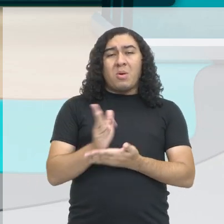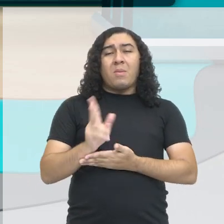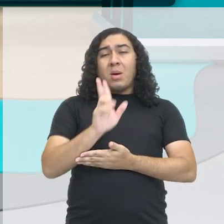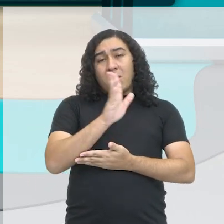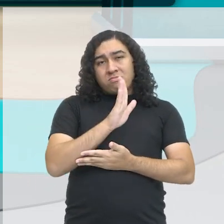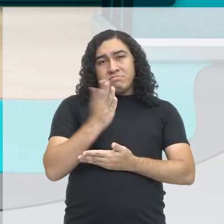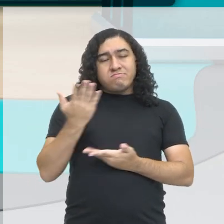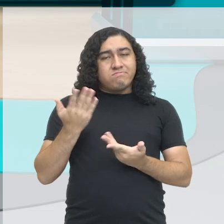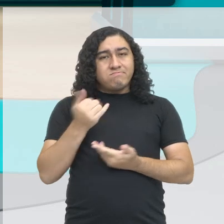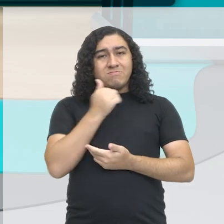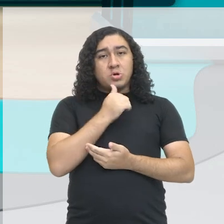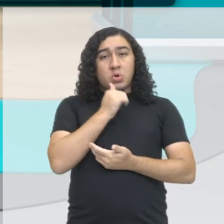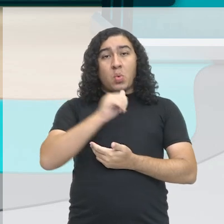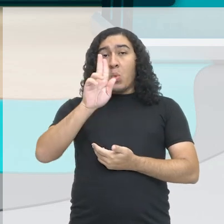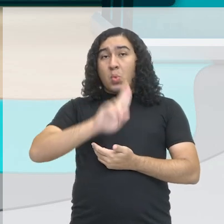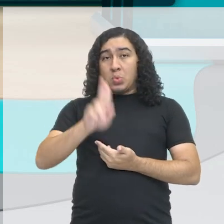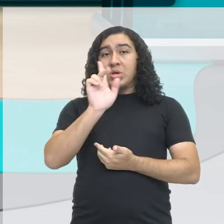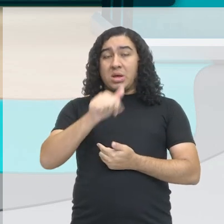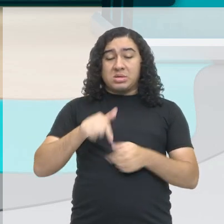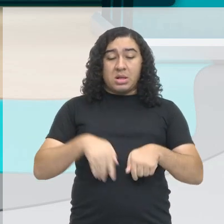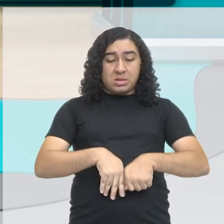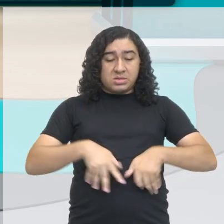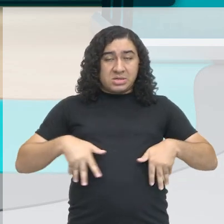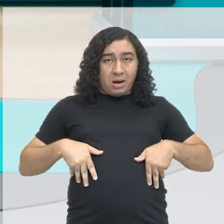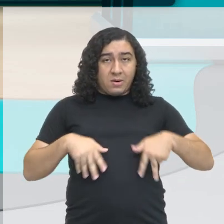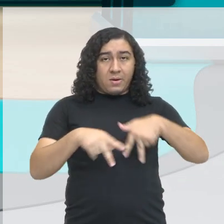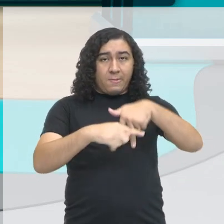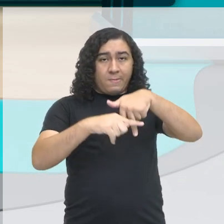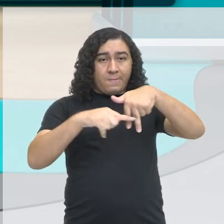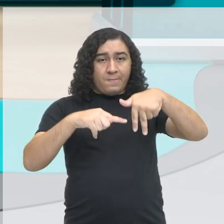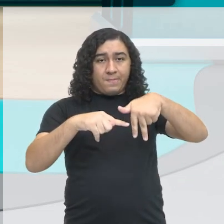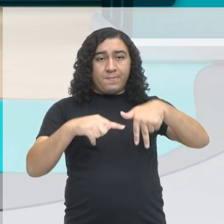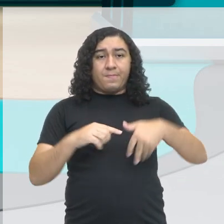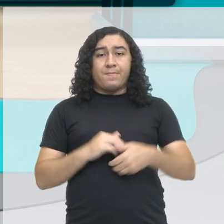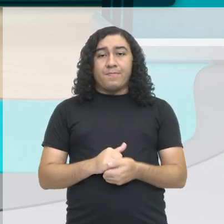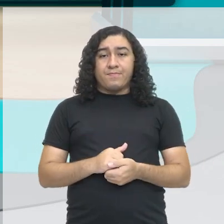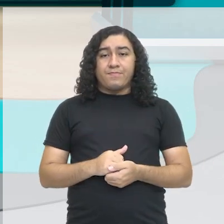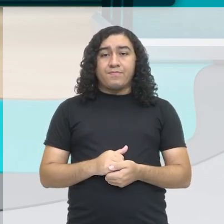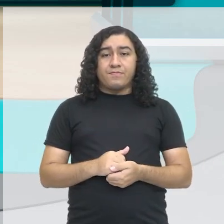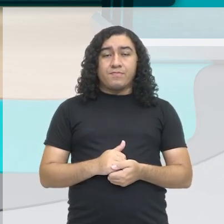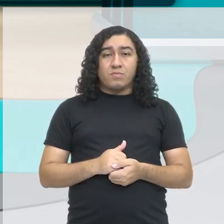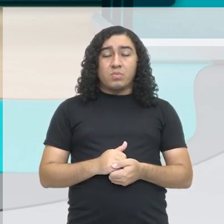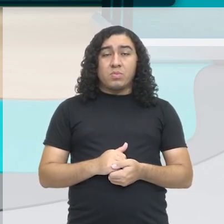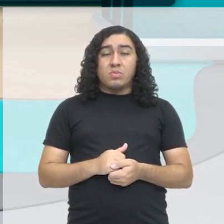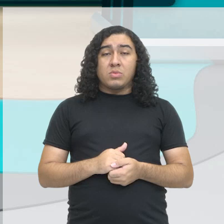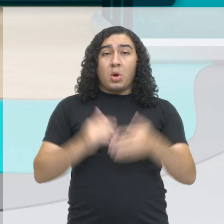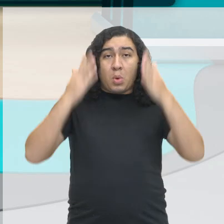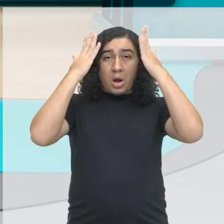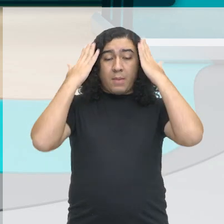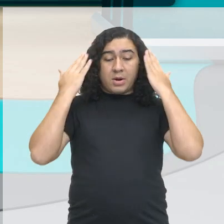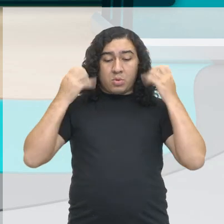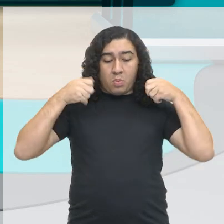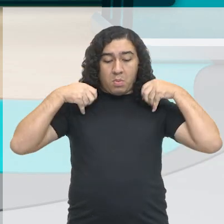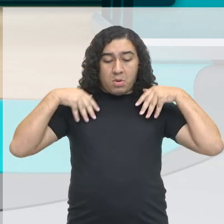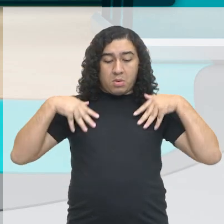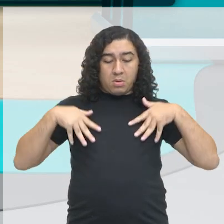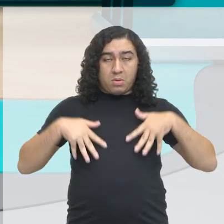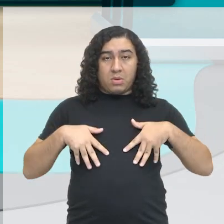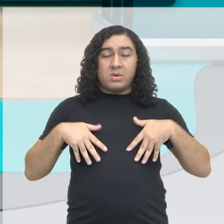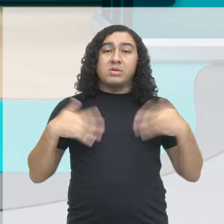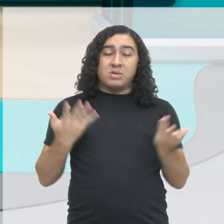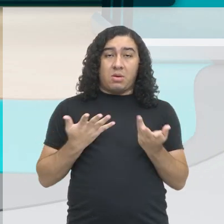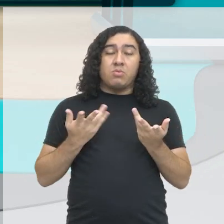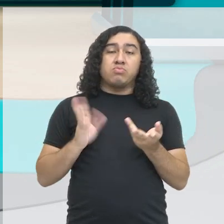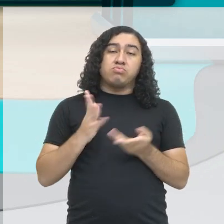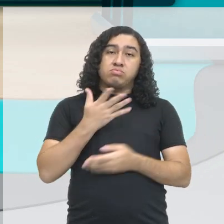meninas gostam de usar minissaia. O cabelo deveria ser comprido como o dos Beatles. Então, nessa época, os homens